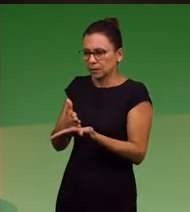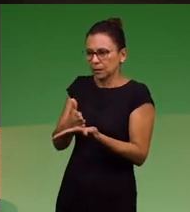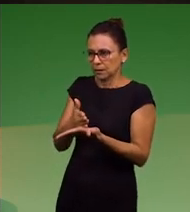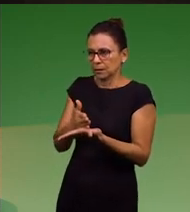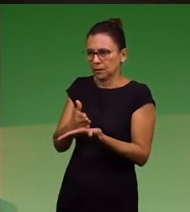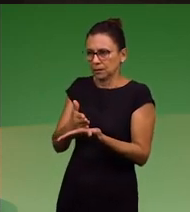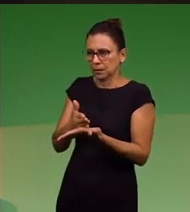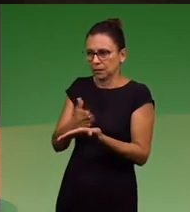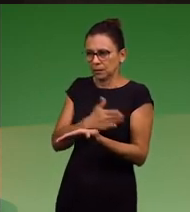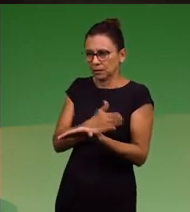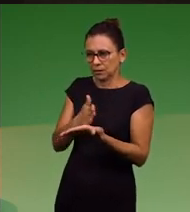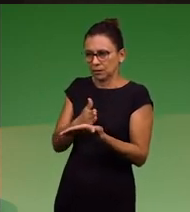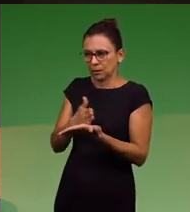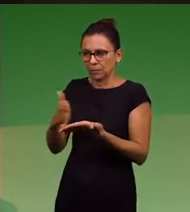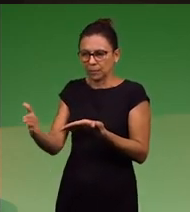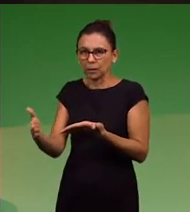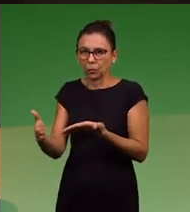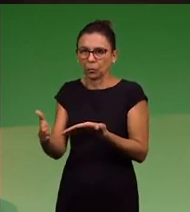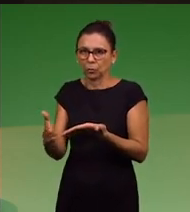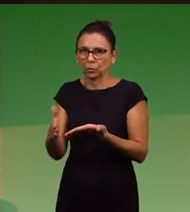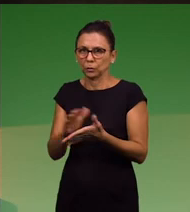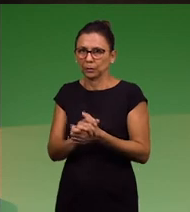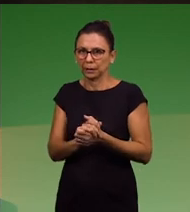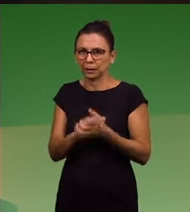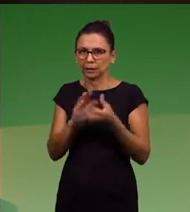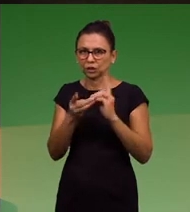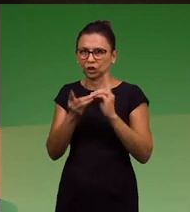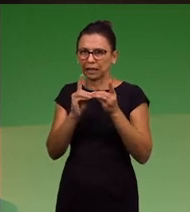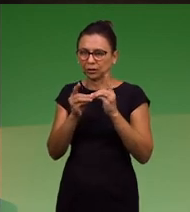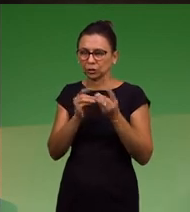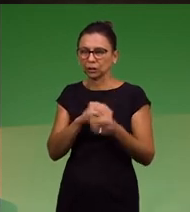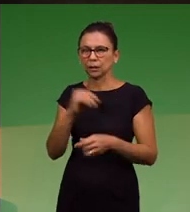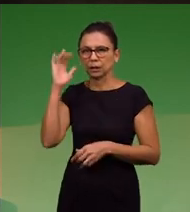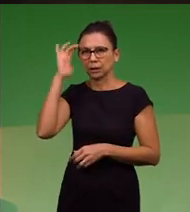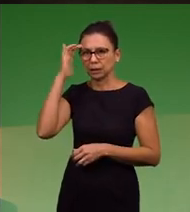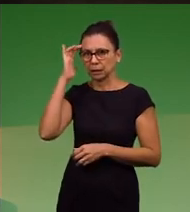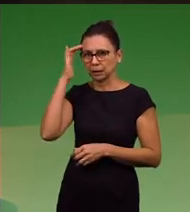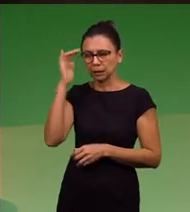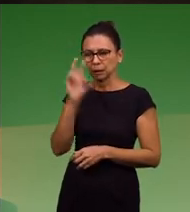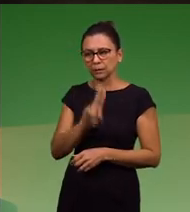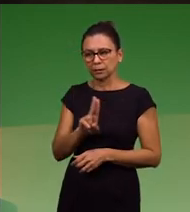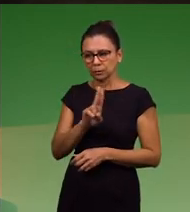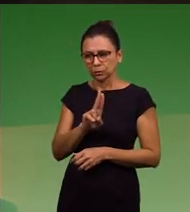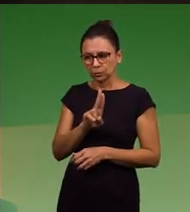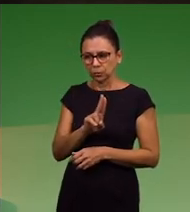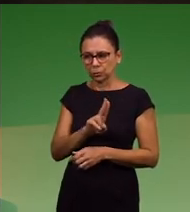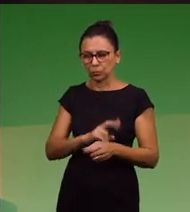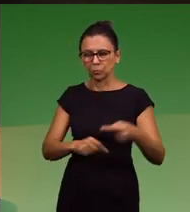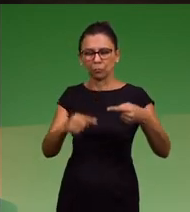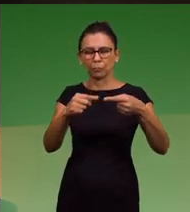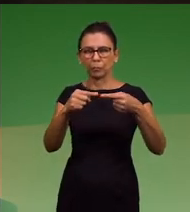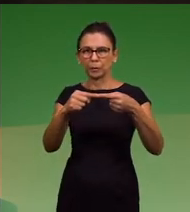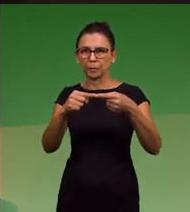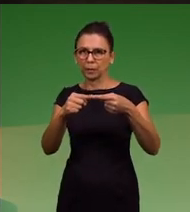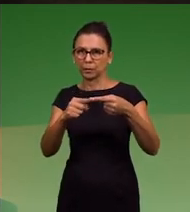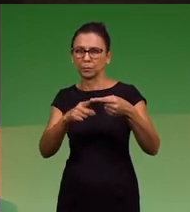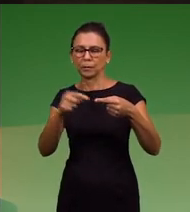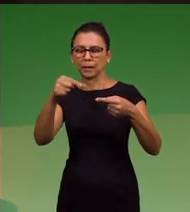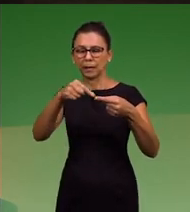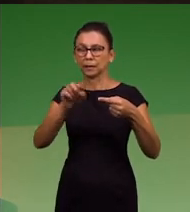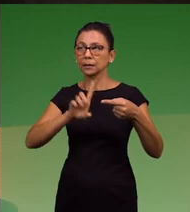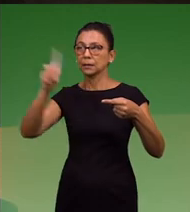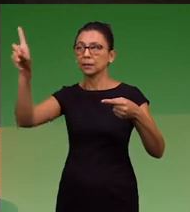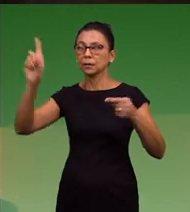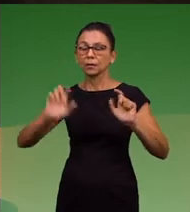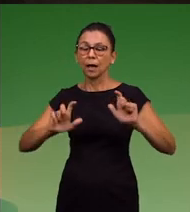né, de uma maneira naturalmente didática, para que todos possam entender, em duas fases. Uma fase onde Deus